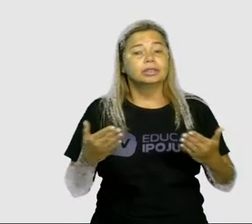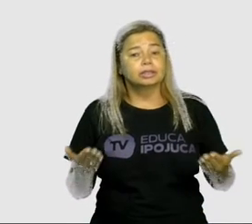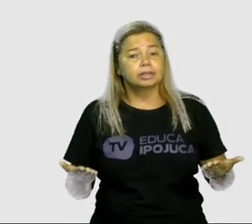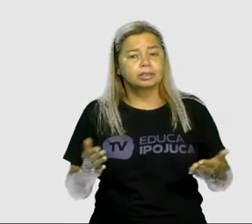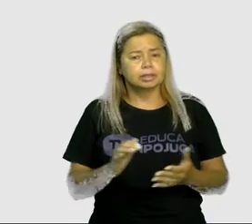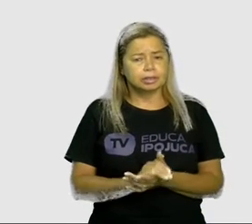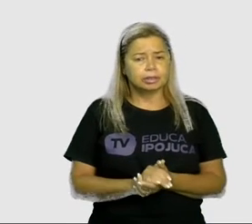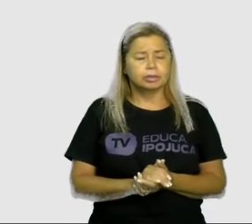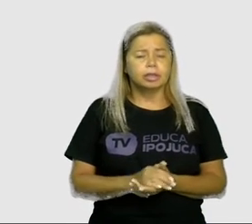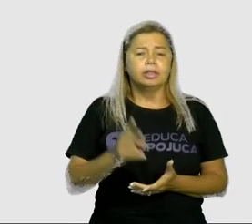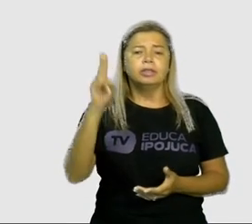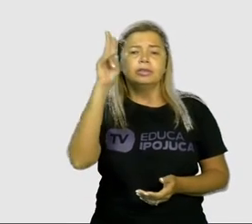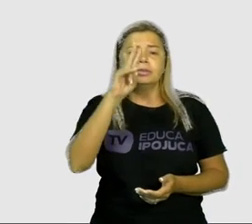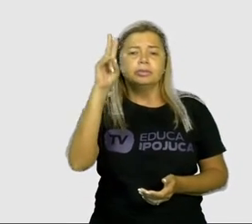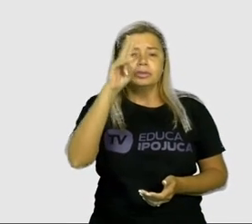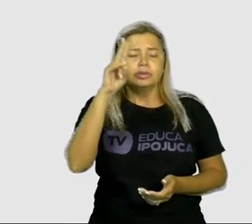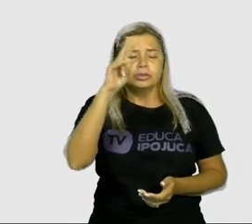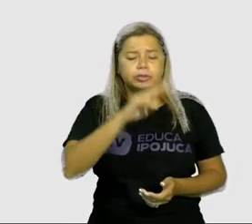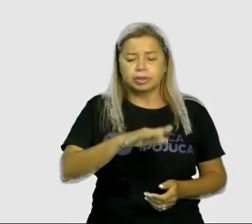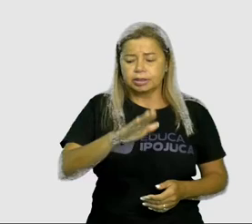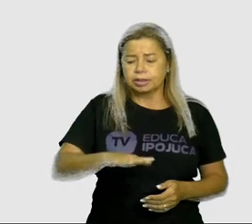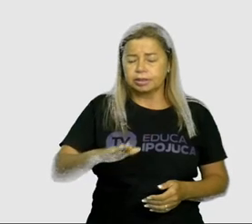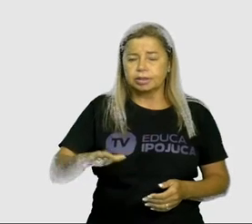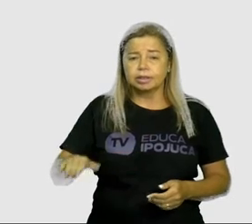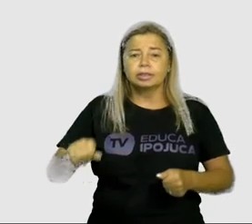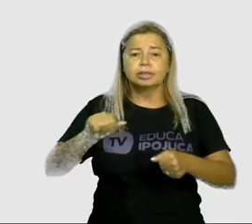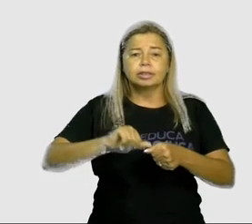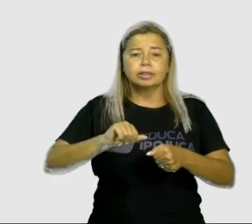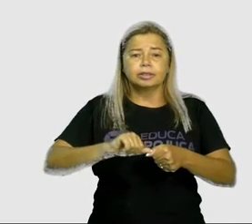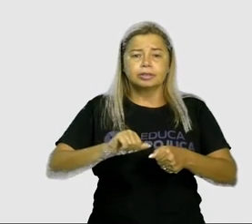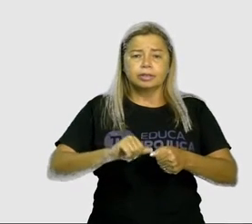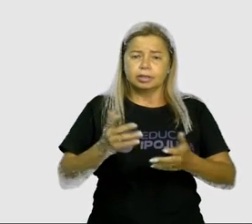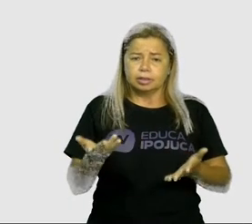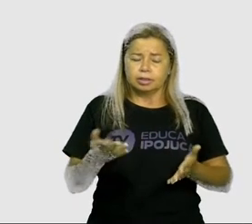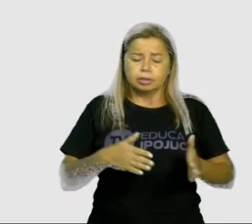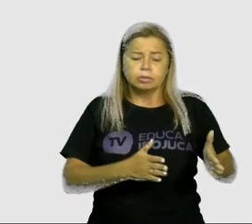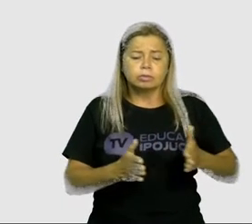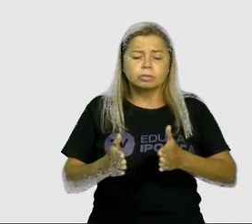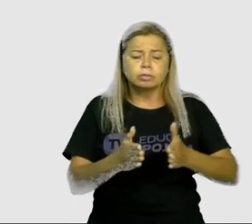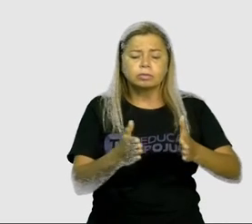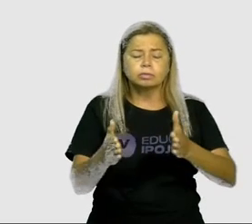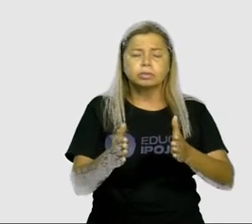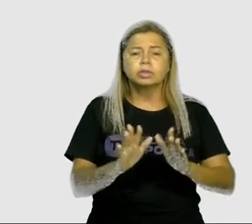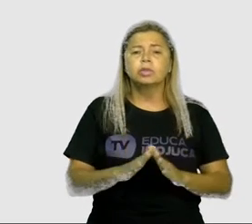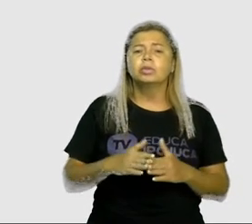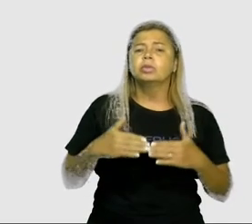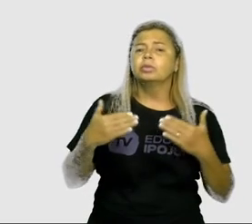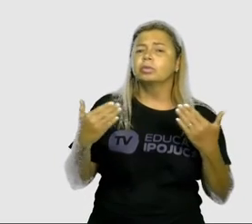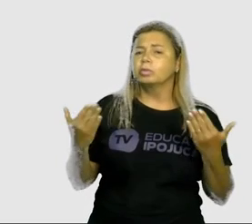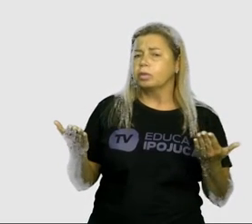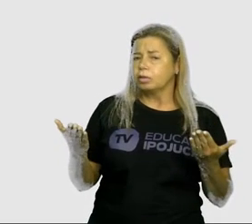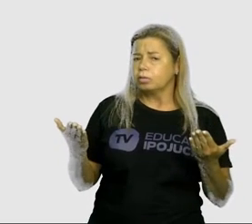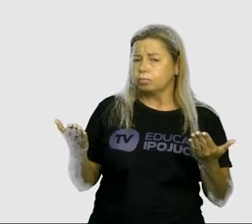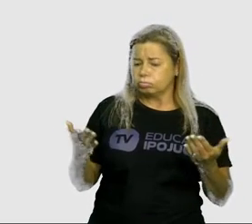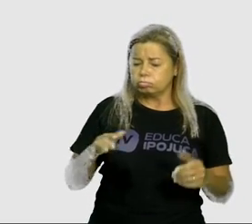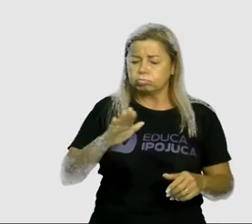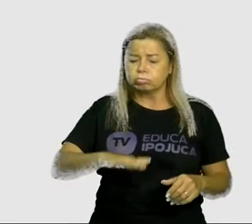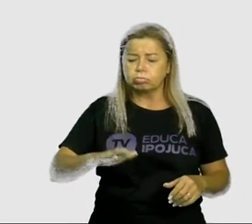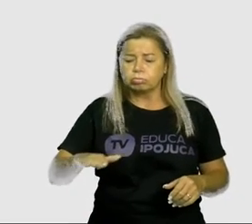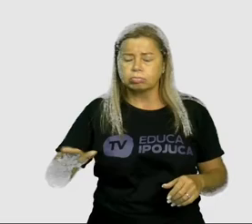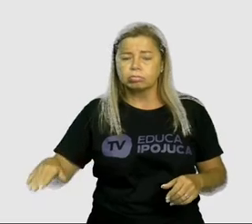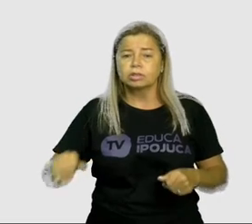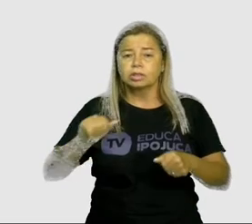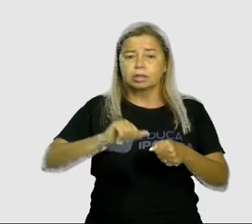ver o que a criança vai fazer né o trajeto a qual a criança vai fazer o trajeto que a criança